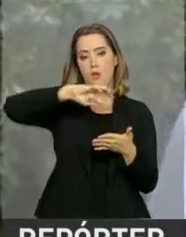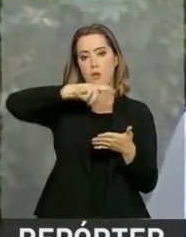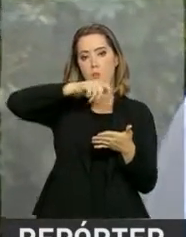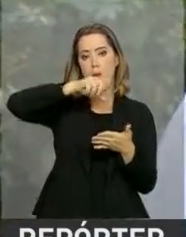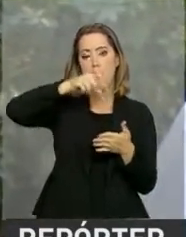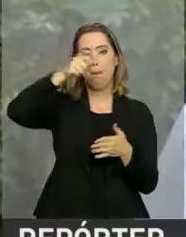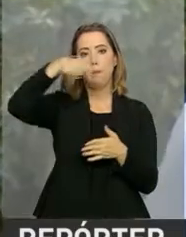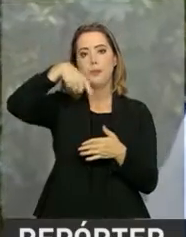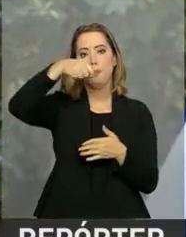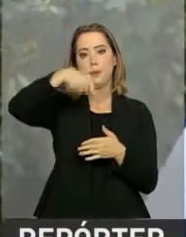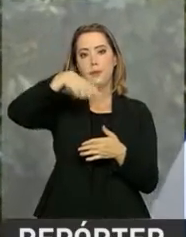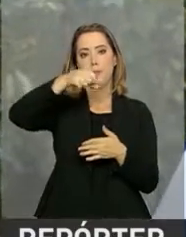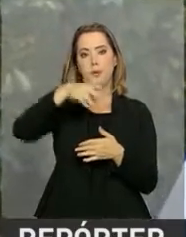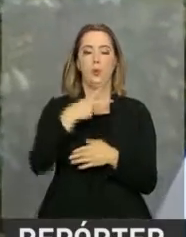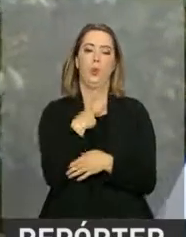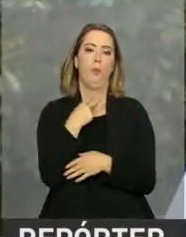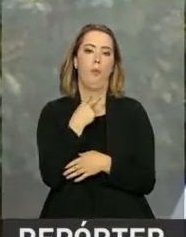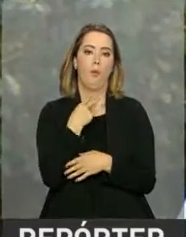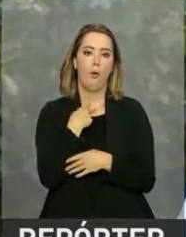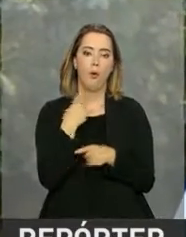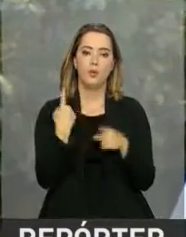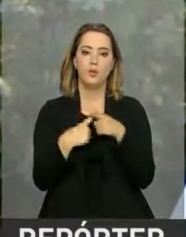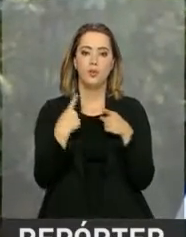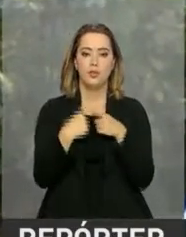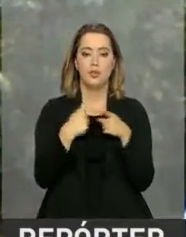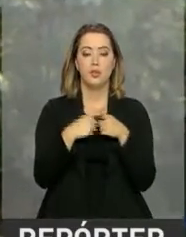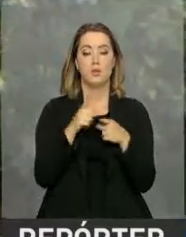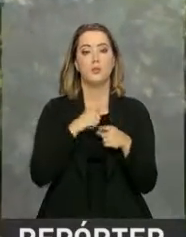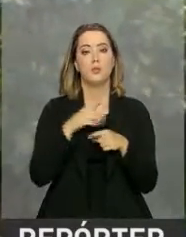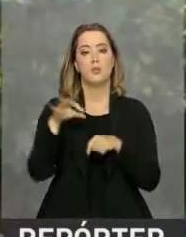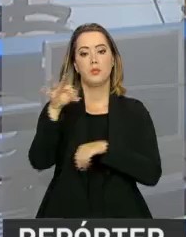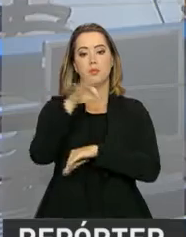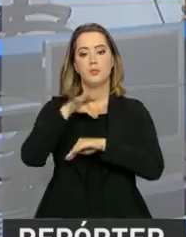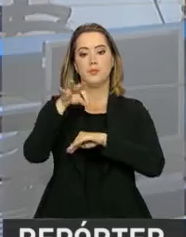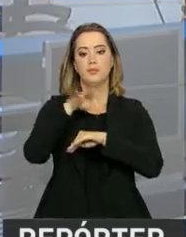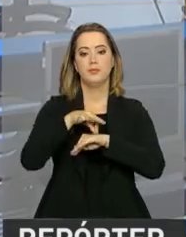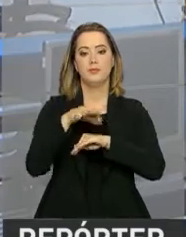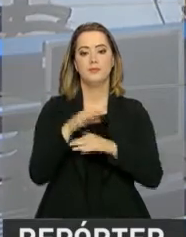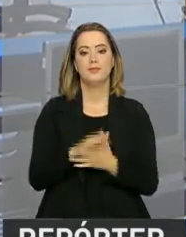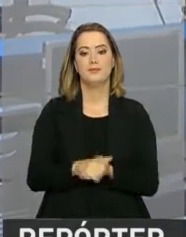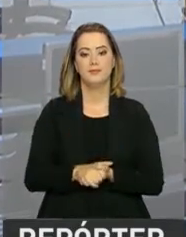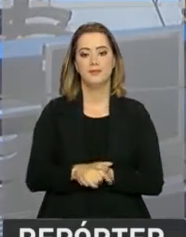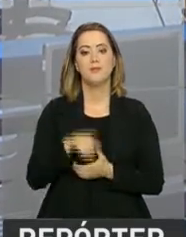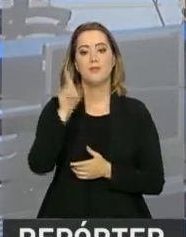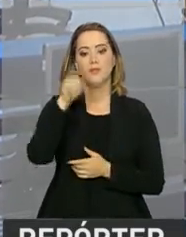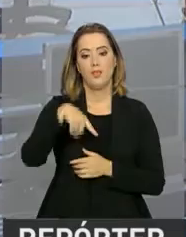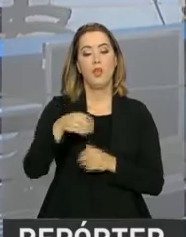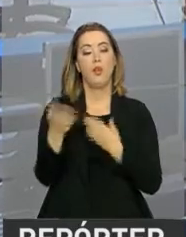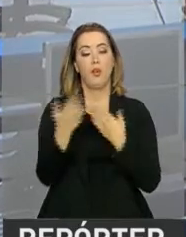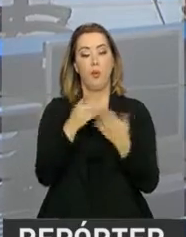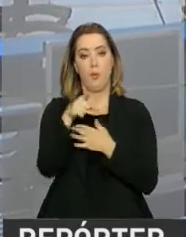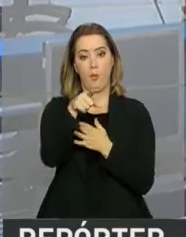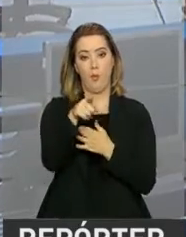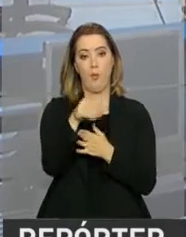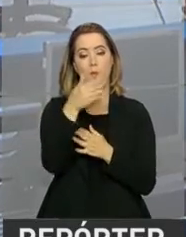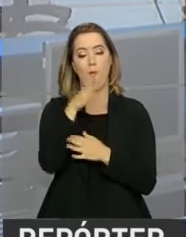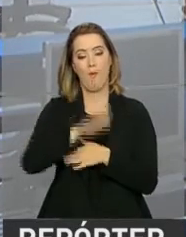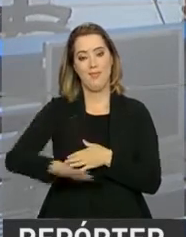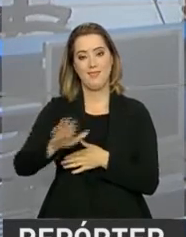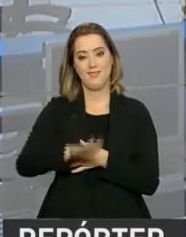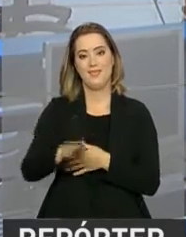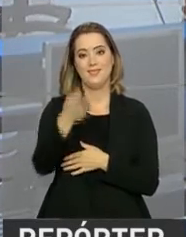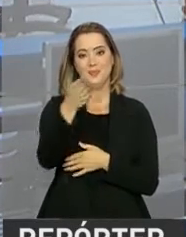ficar pingando, porque senão vai criar dengue. É, tem que fazer como o Júlio César. E para